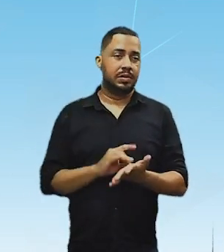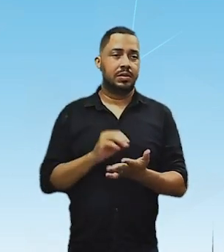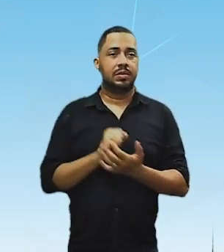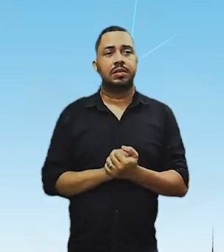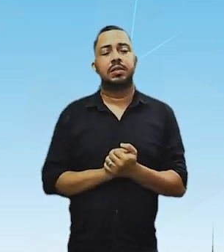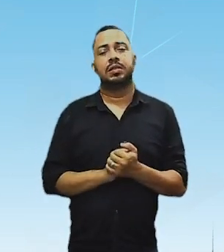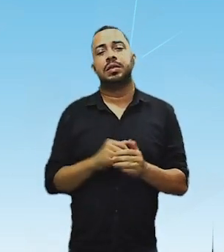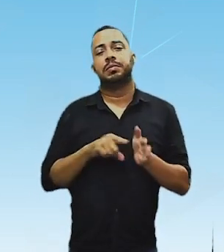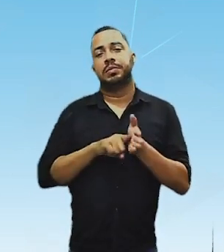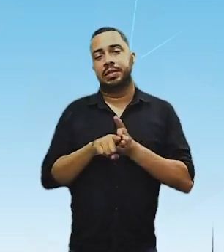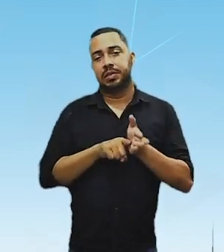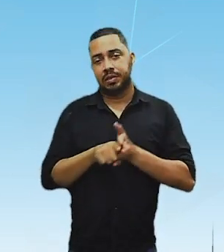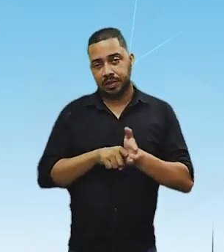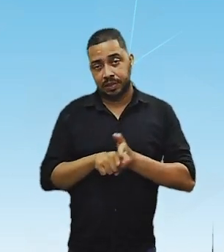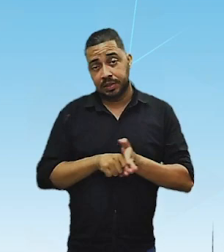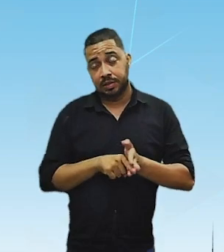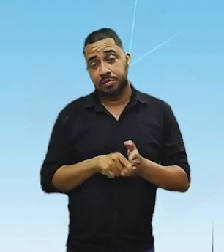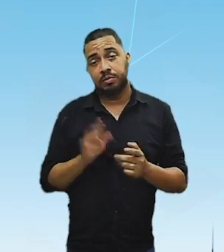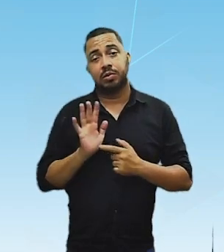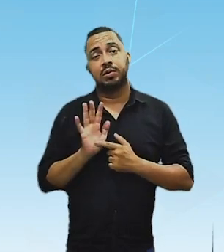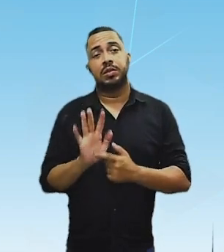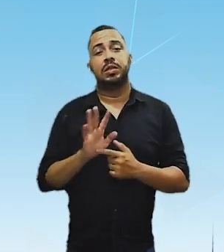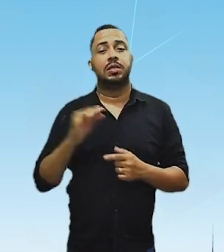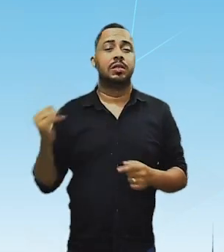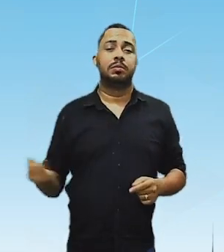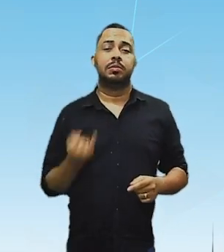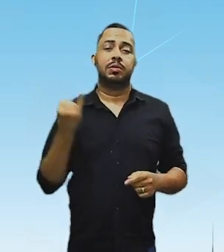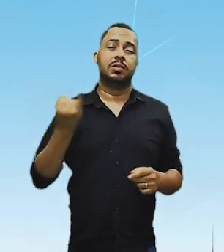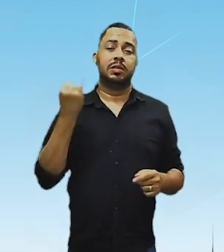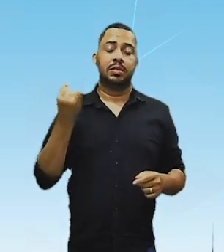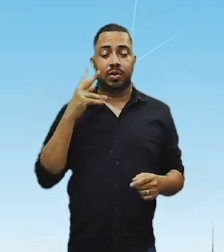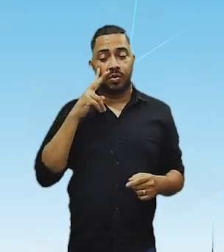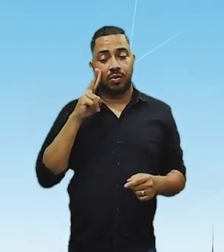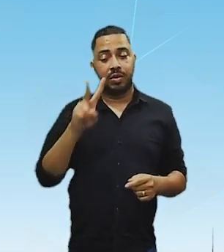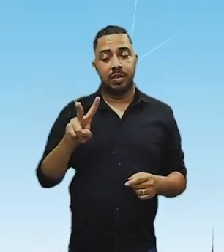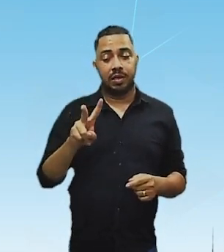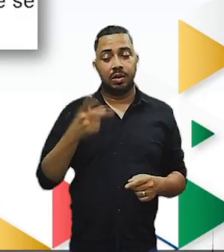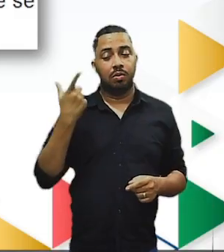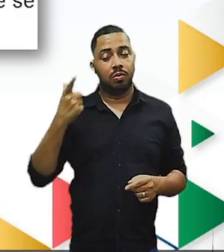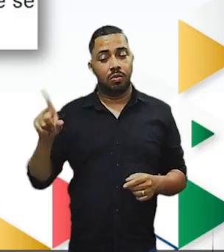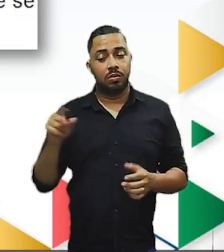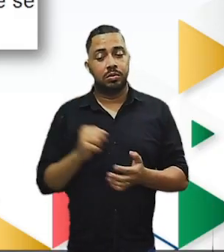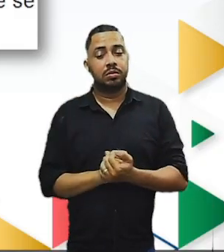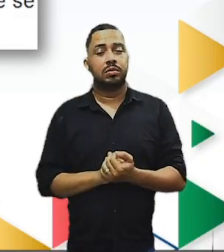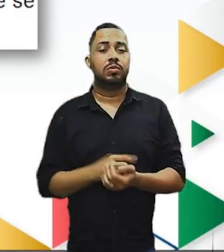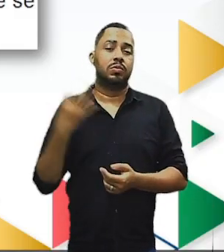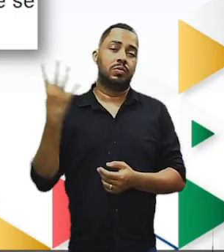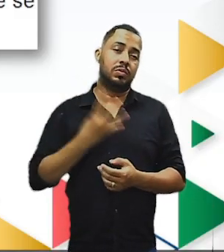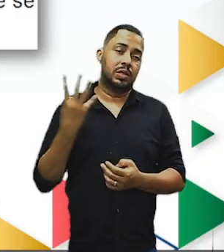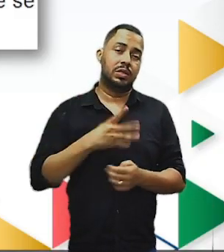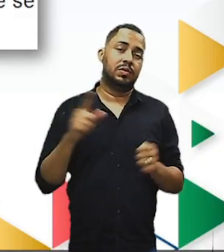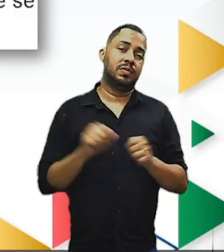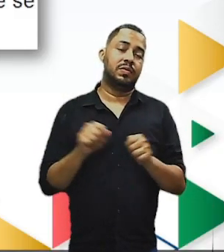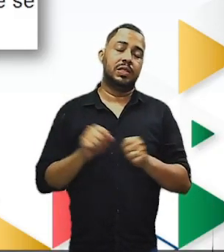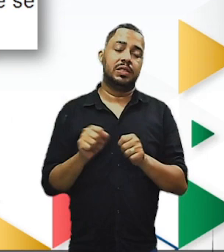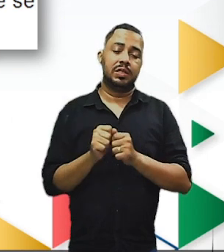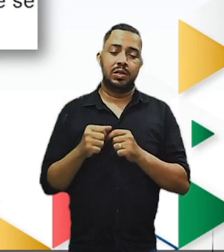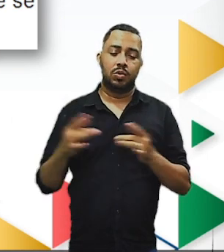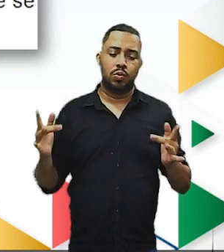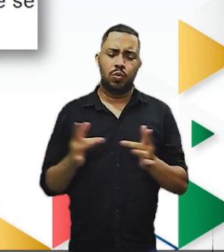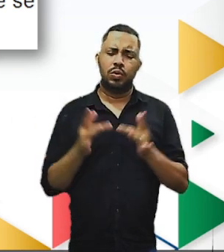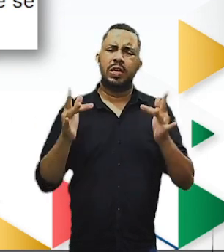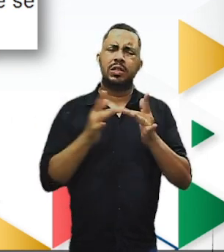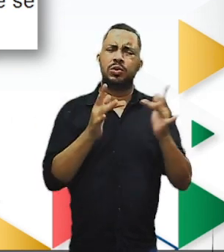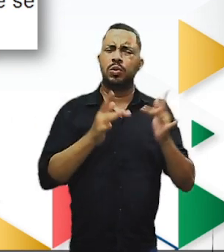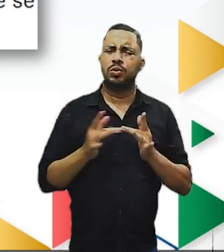daquela pesquisa, mostrar é importantíssimo. E olhem aí outro passo, o quarto passo, fazer conexões. Como